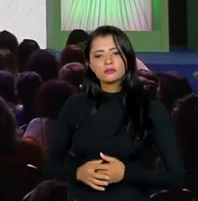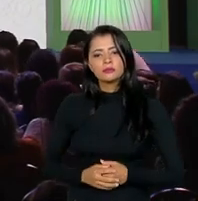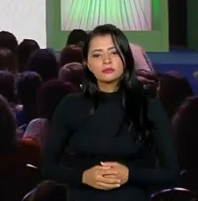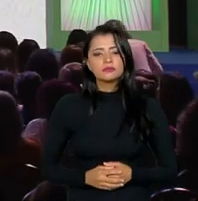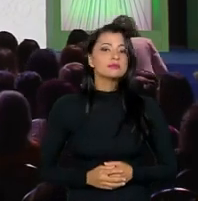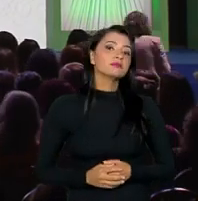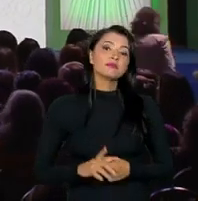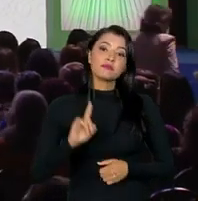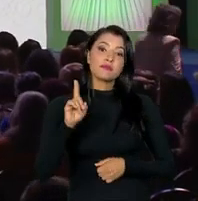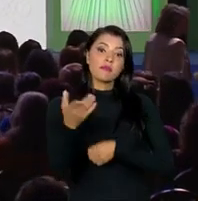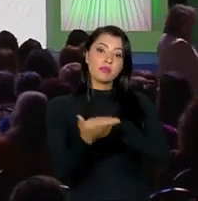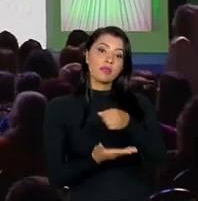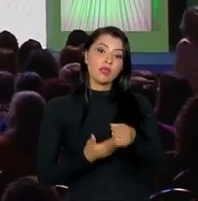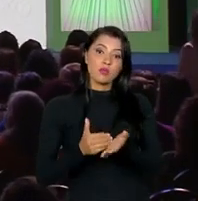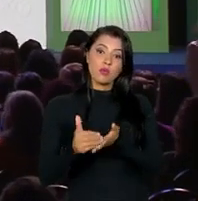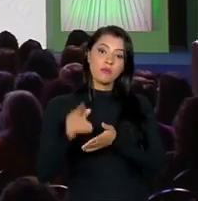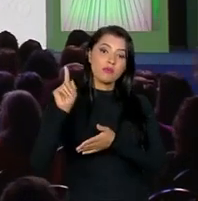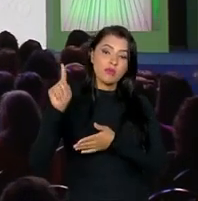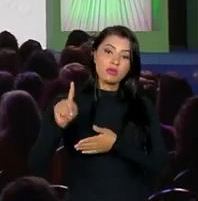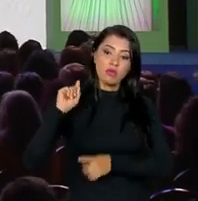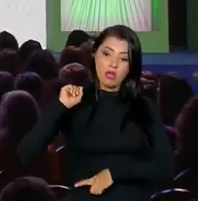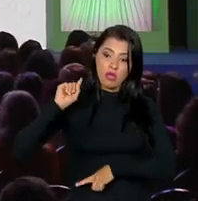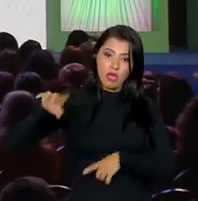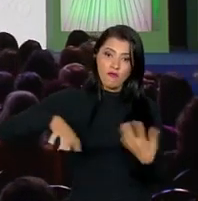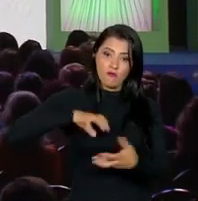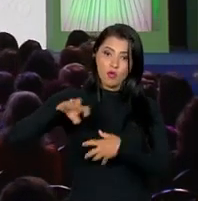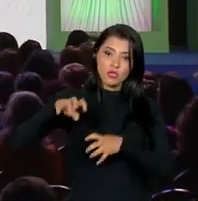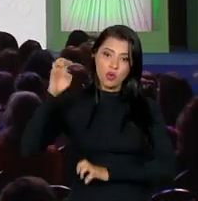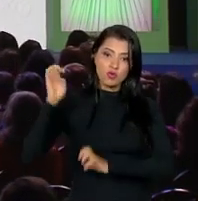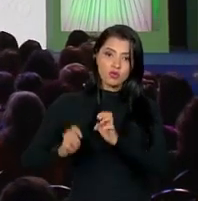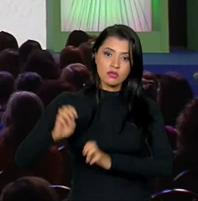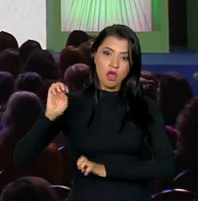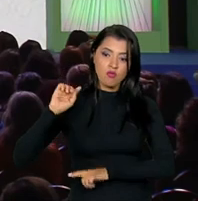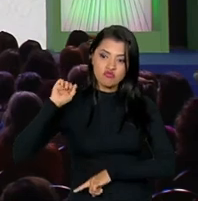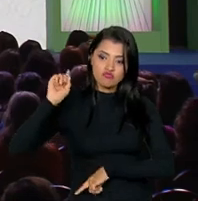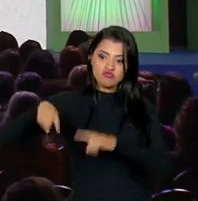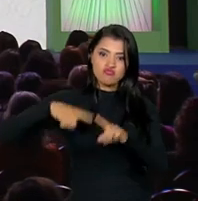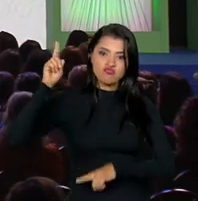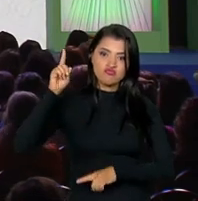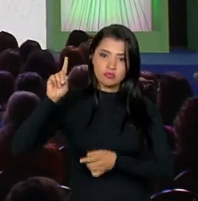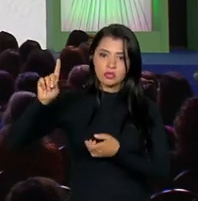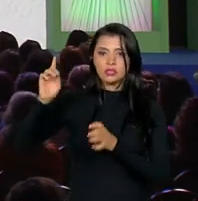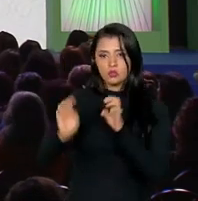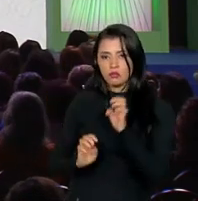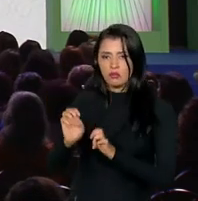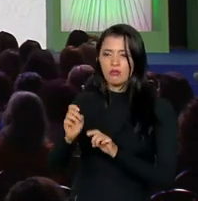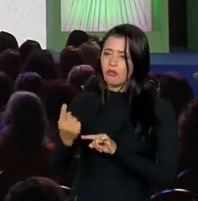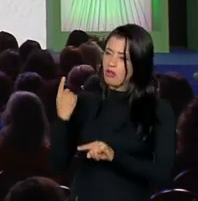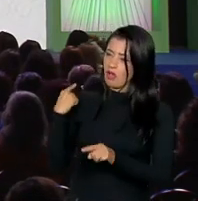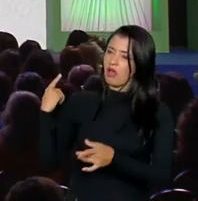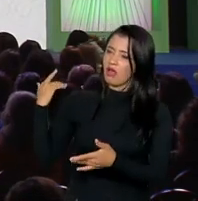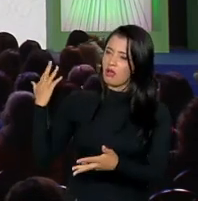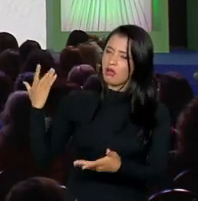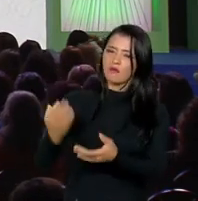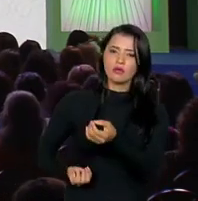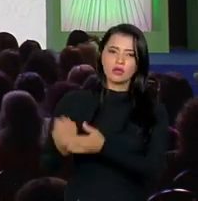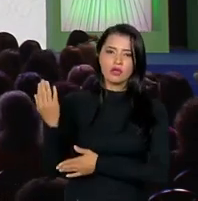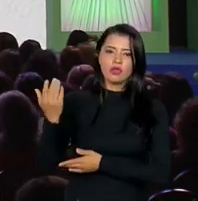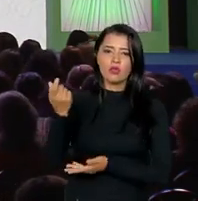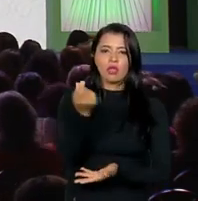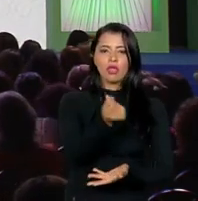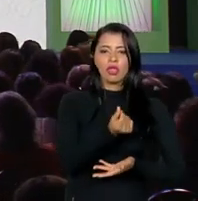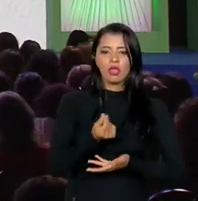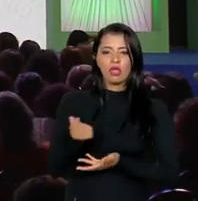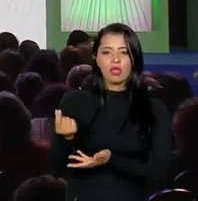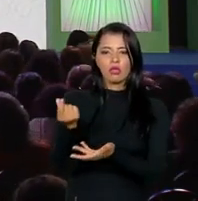Isso daqui, basicamente, ali no início, é a Revolução Industrial. E desde que a gente foi desenvolvendo o capitalismo